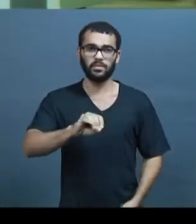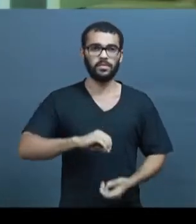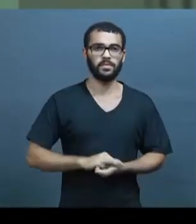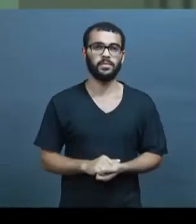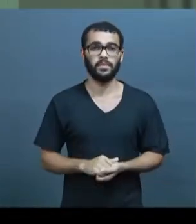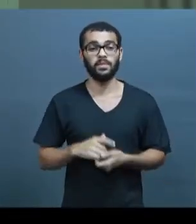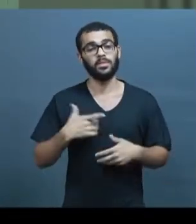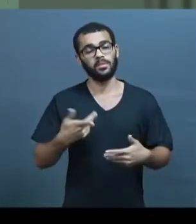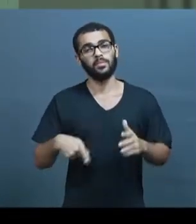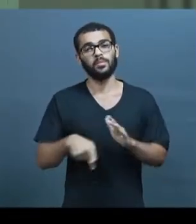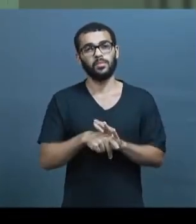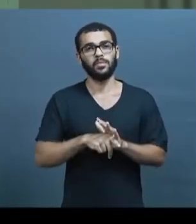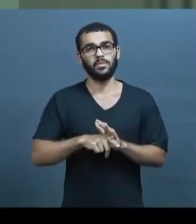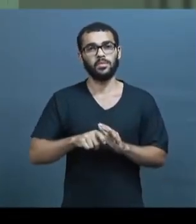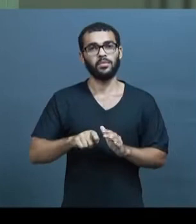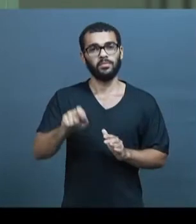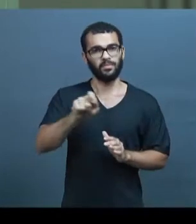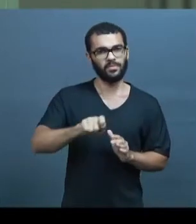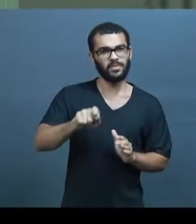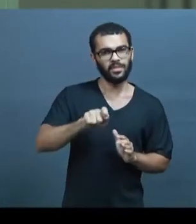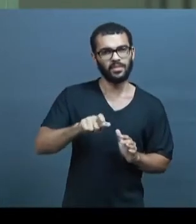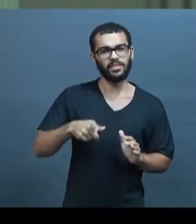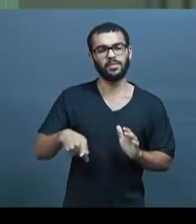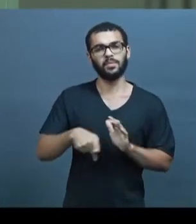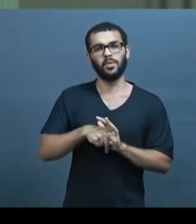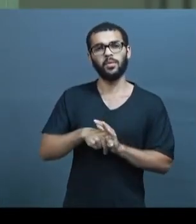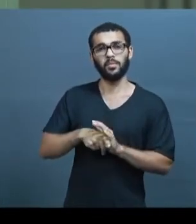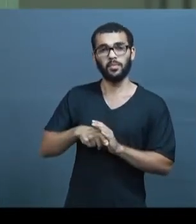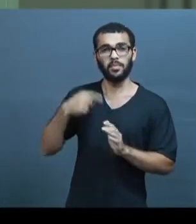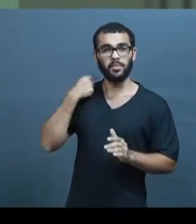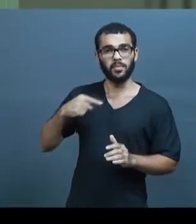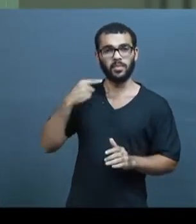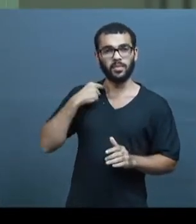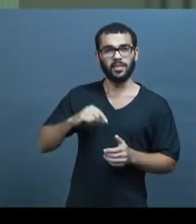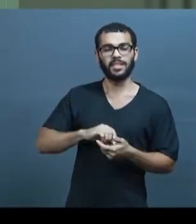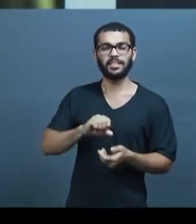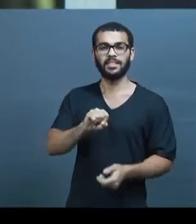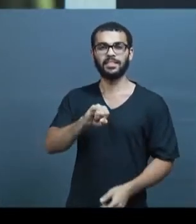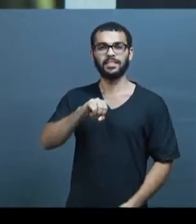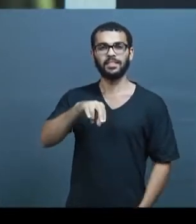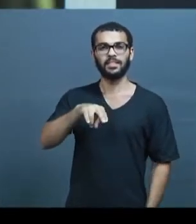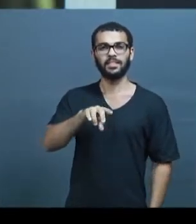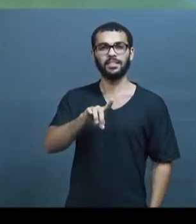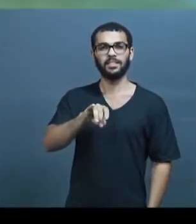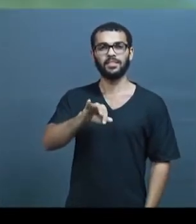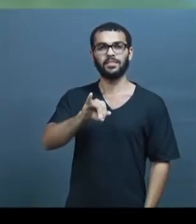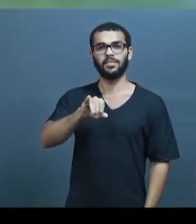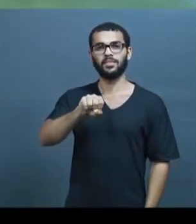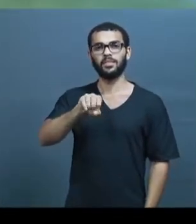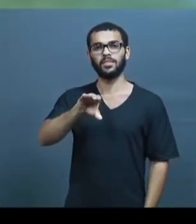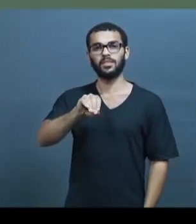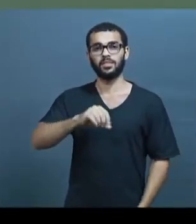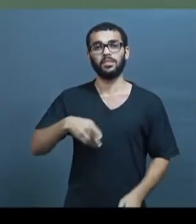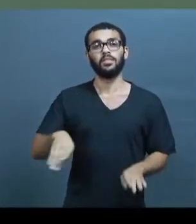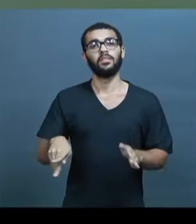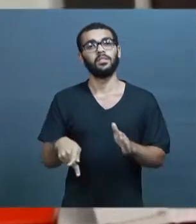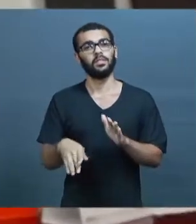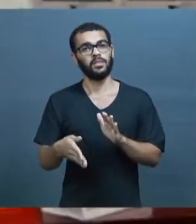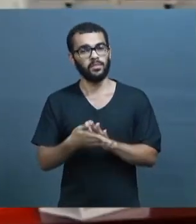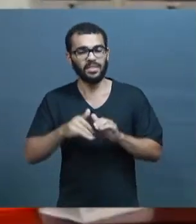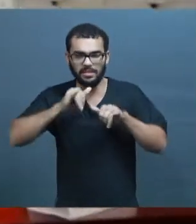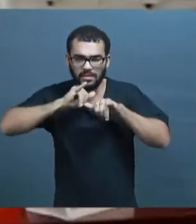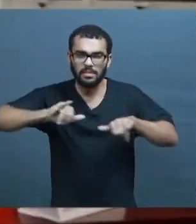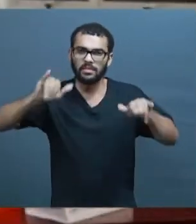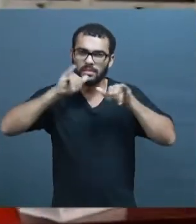dos Auditores Fiscais da Receita Estadual de Minas Gerais, Sindifisco, também fez uma campanha contra a reforma.